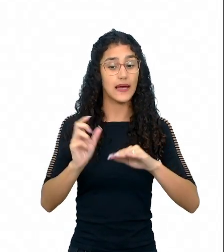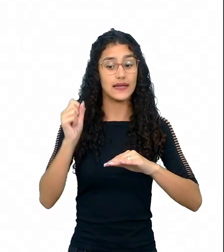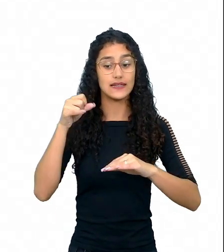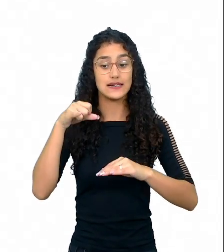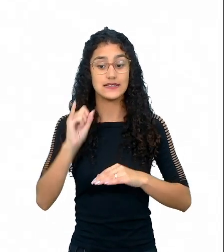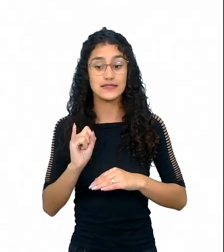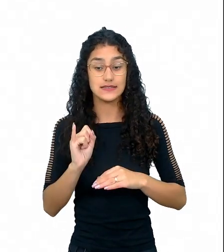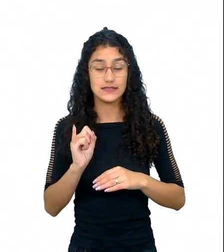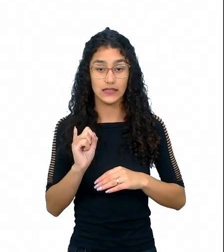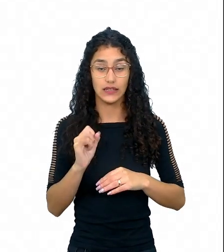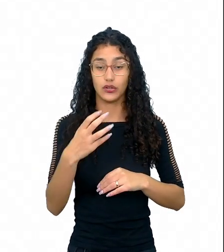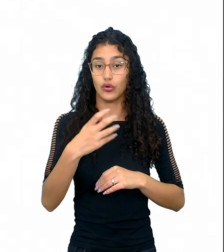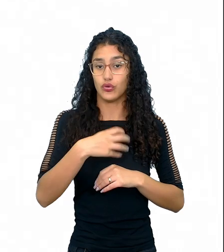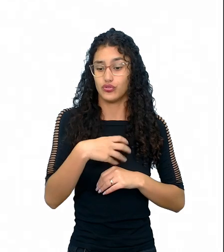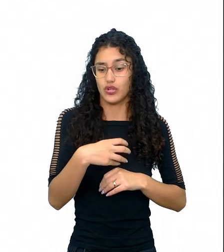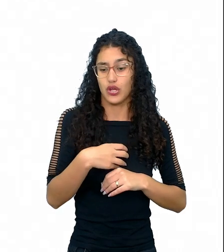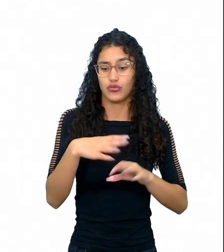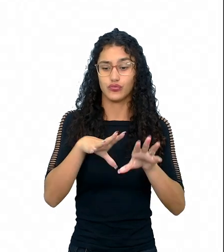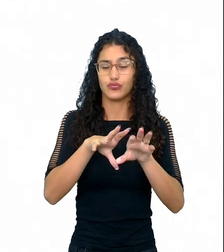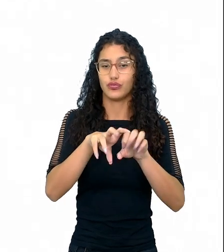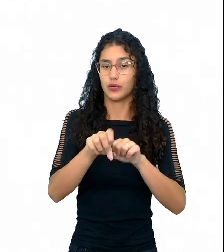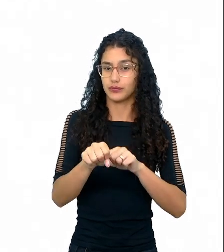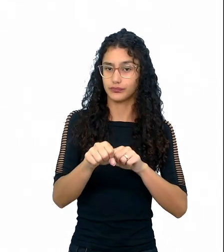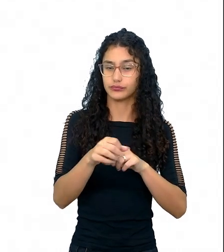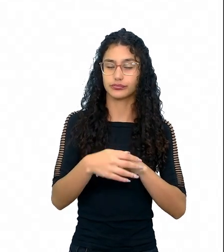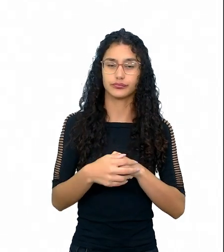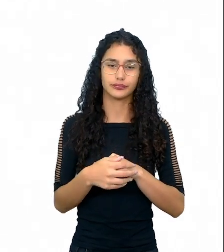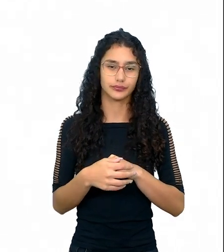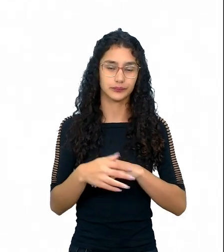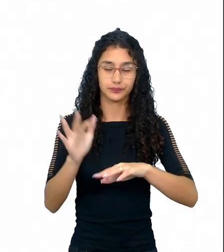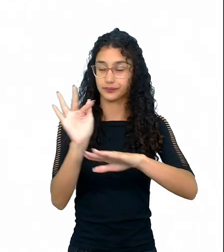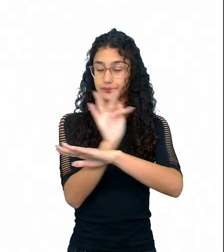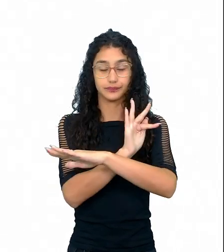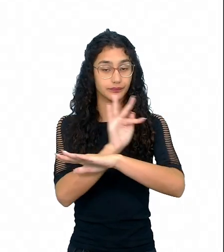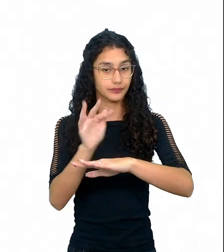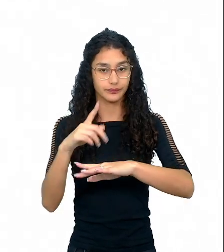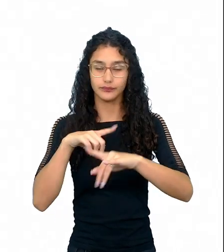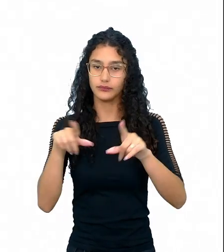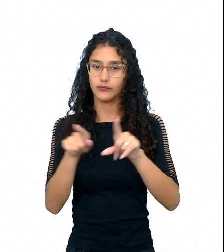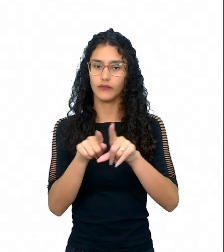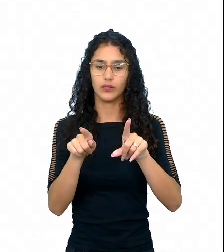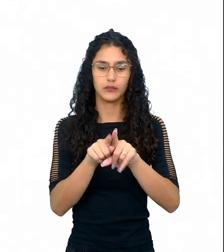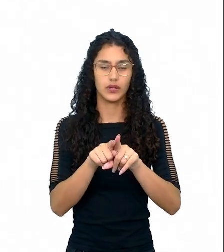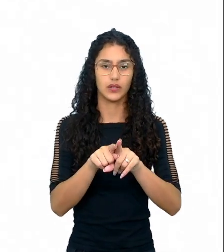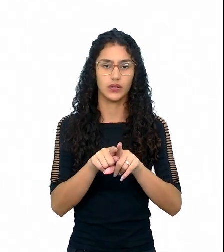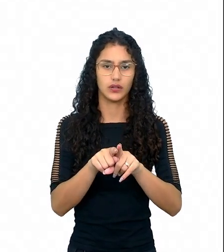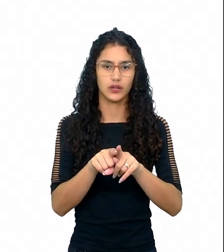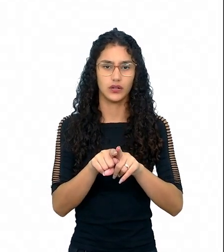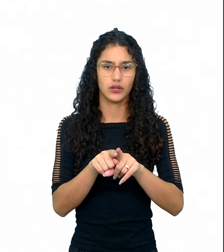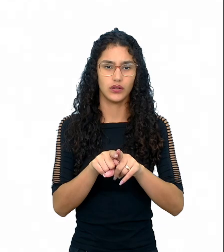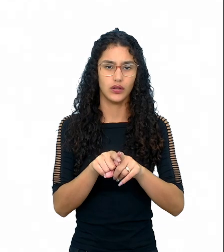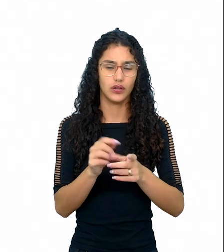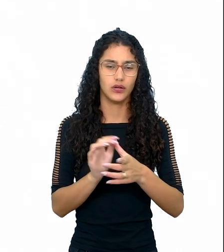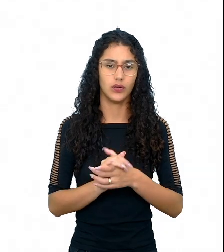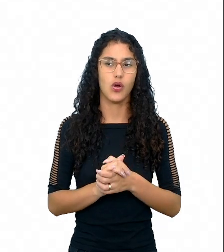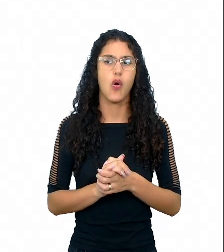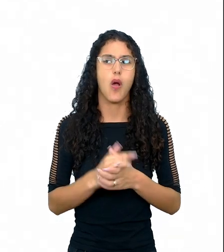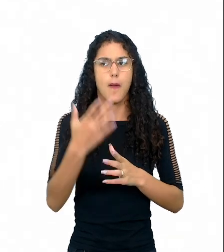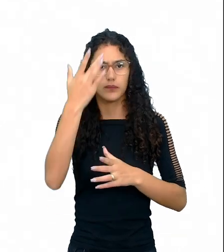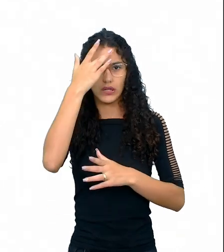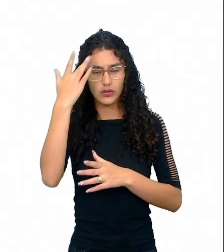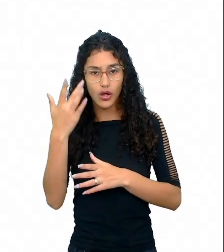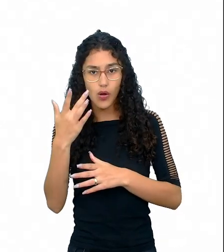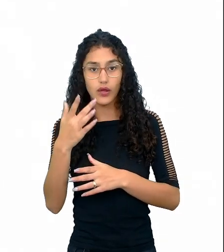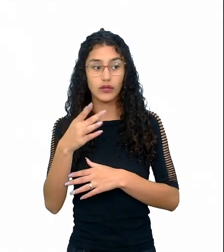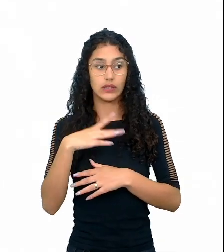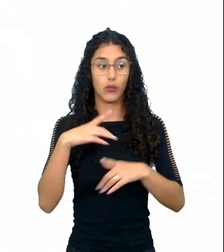está assim numa situação de formalidade, onde estamos diante, às vezes, de um empregador, né, de uma pessoa que